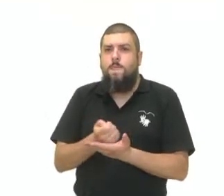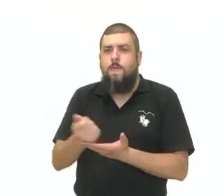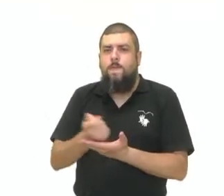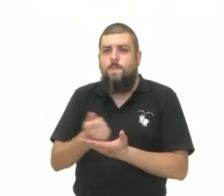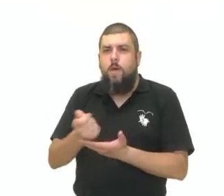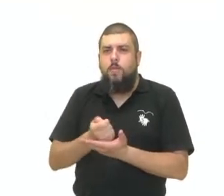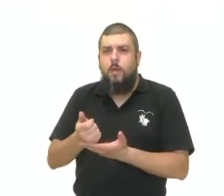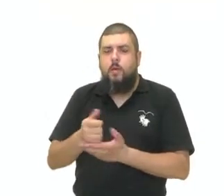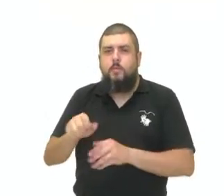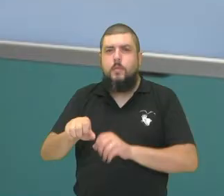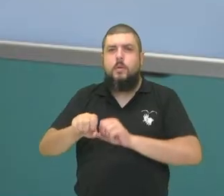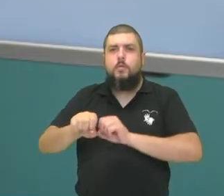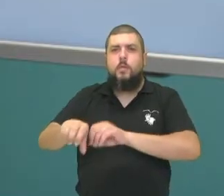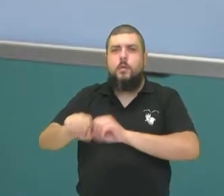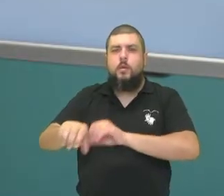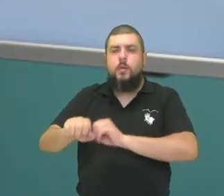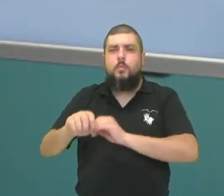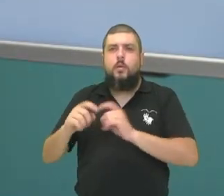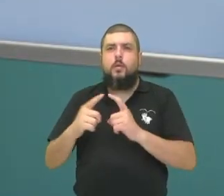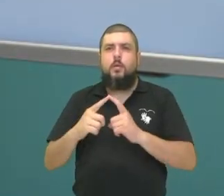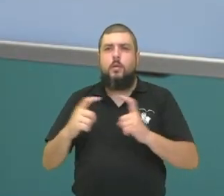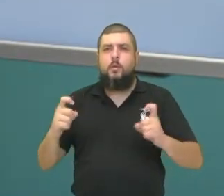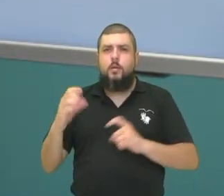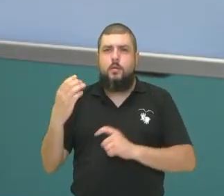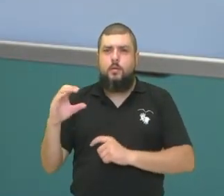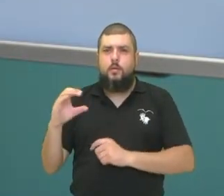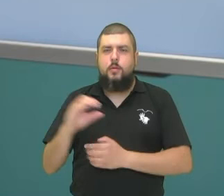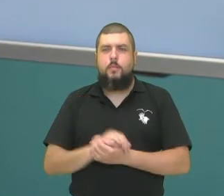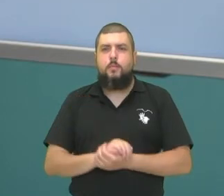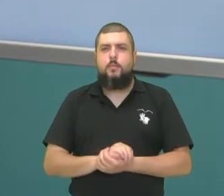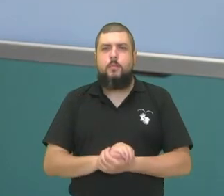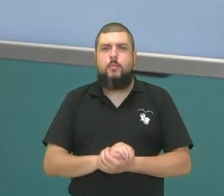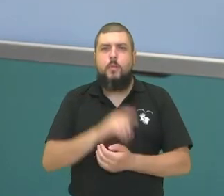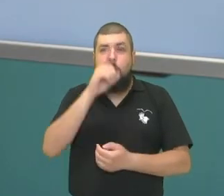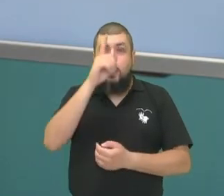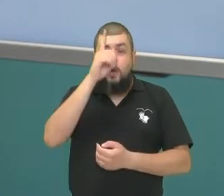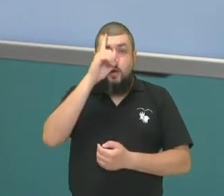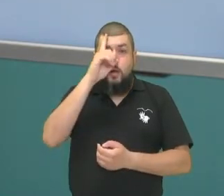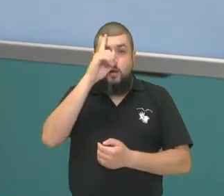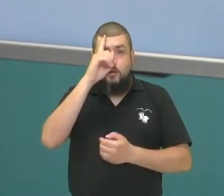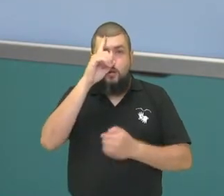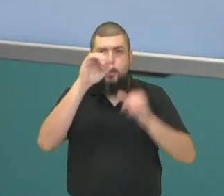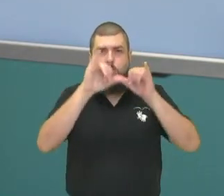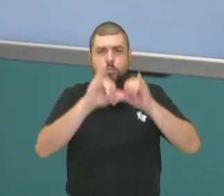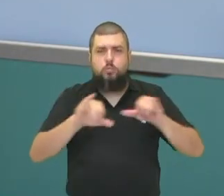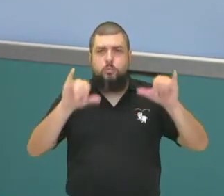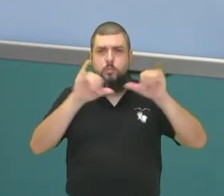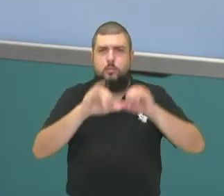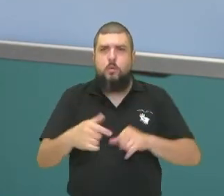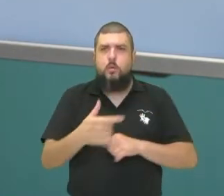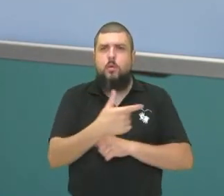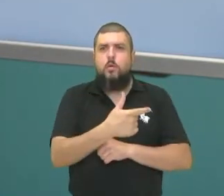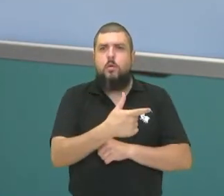na escola. Temos o indicativo ainda da sua data de publicação, 21 de abril de 2018.